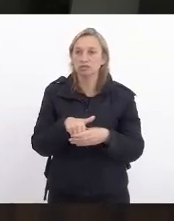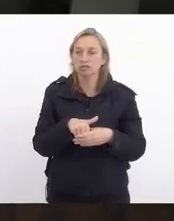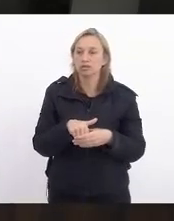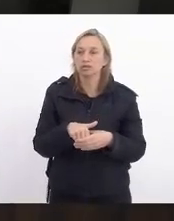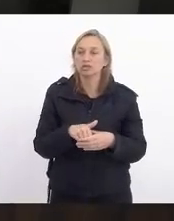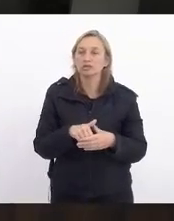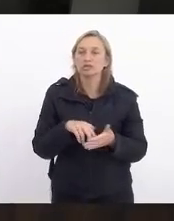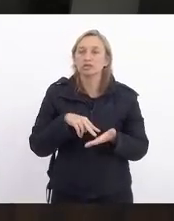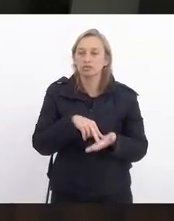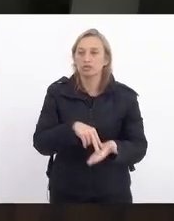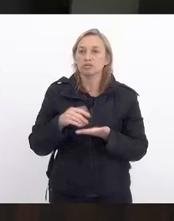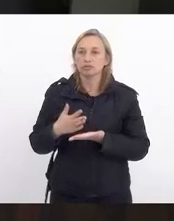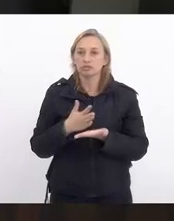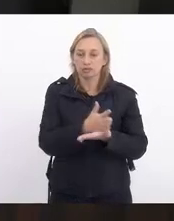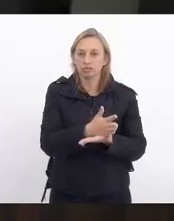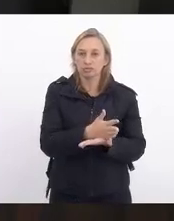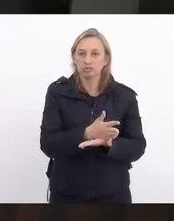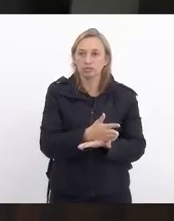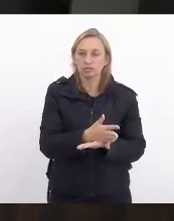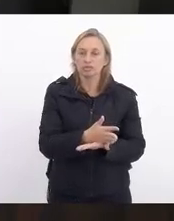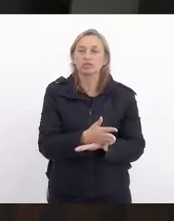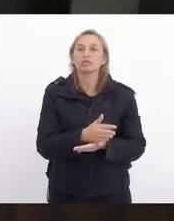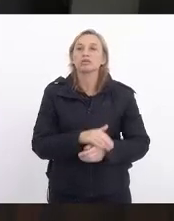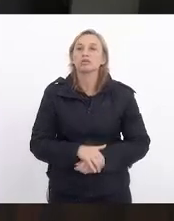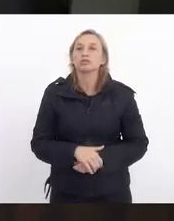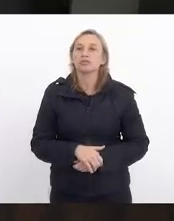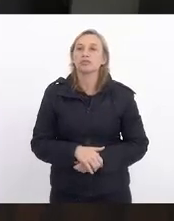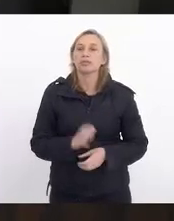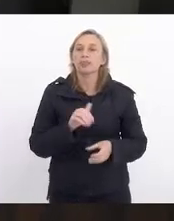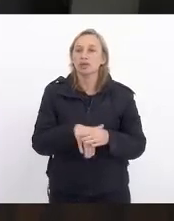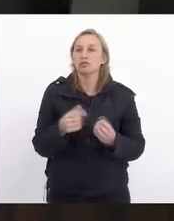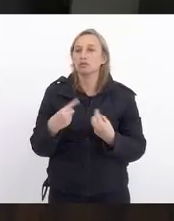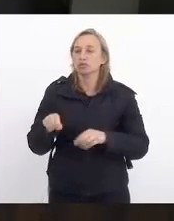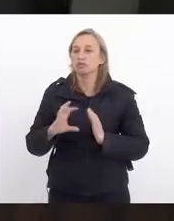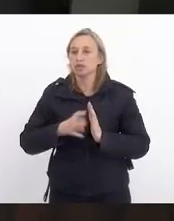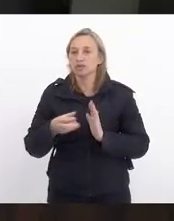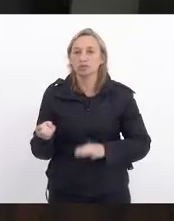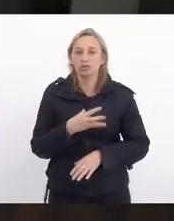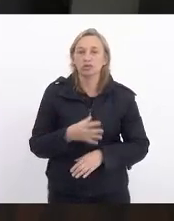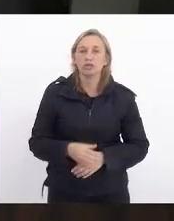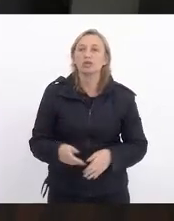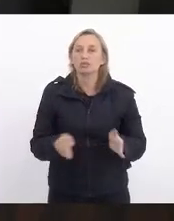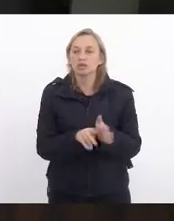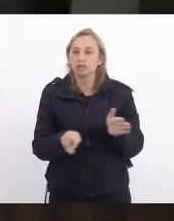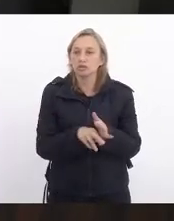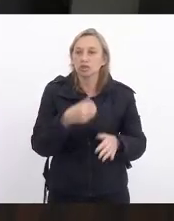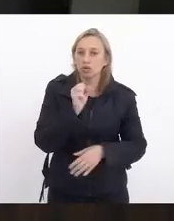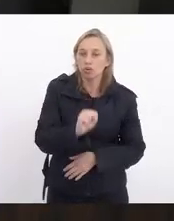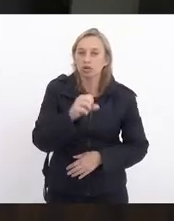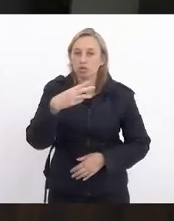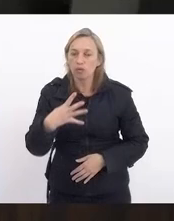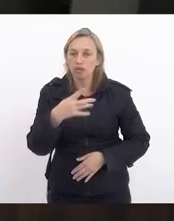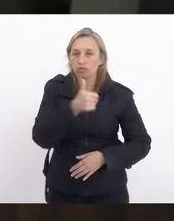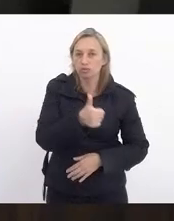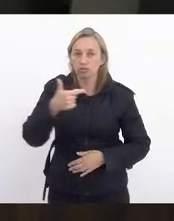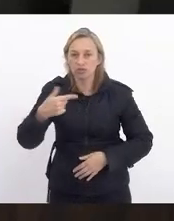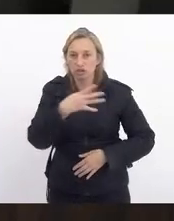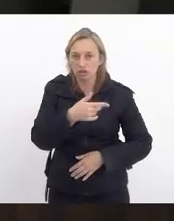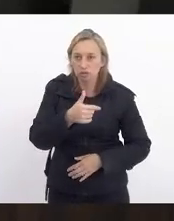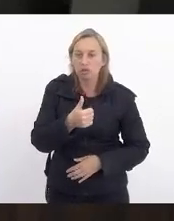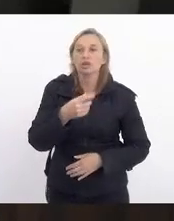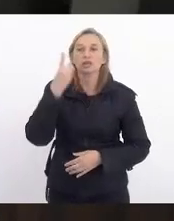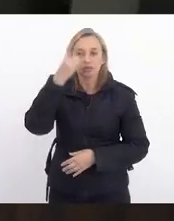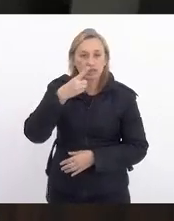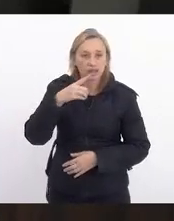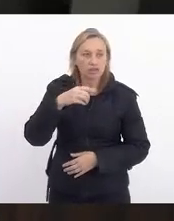seus que aprovam permaneçam Como estão aprovada vai à promulgação com a volta para a obtenção do novo pode resolução 8412 21 de altura